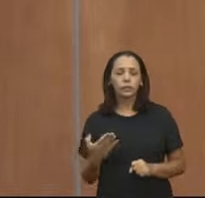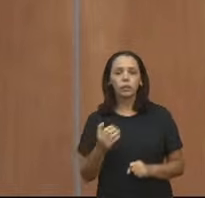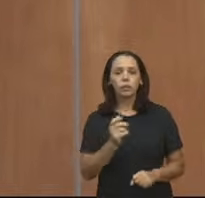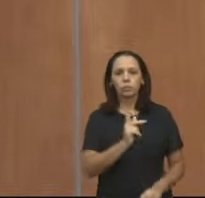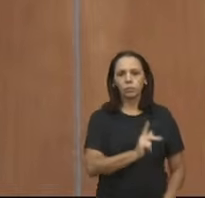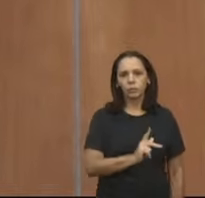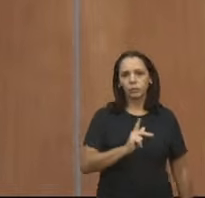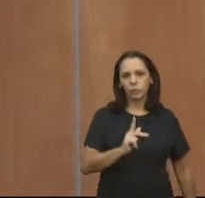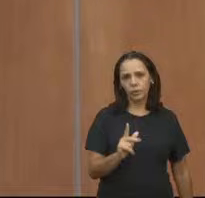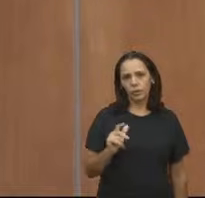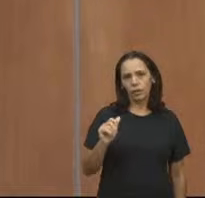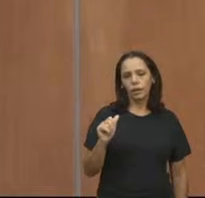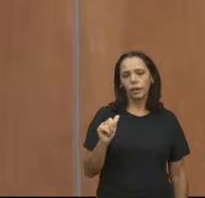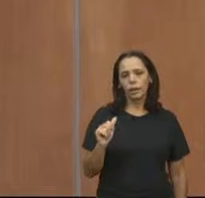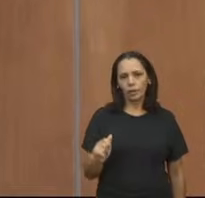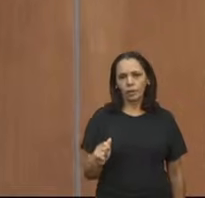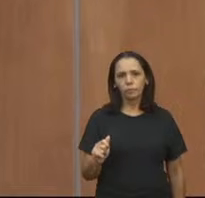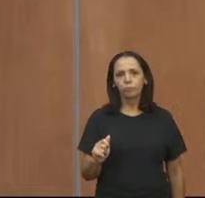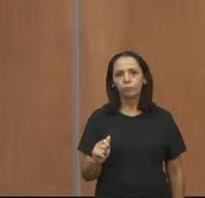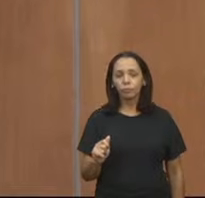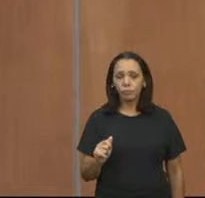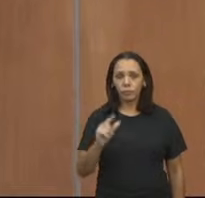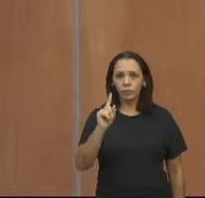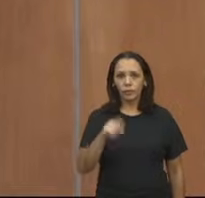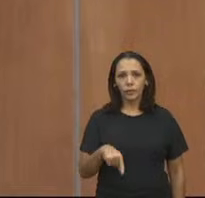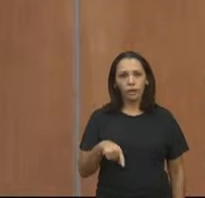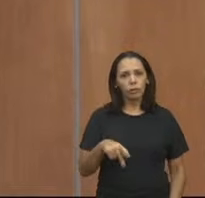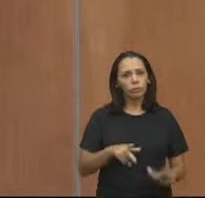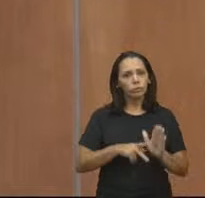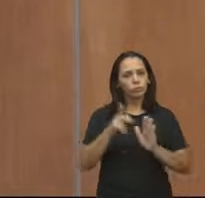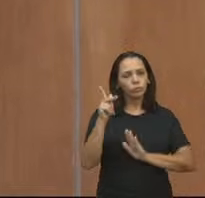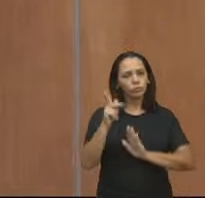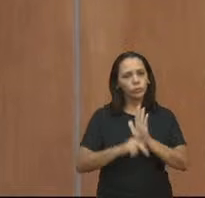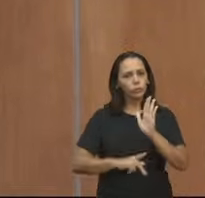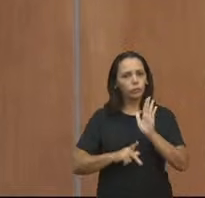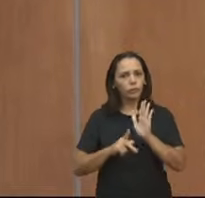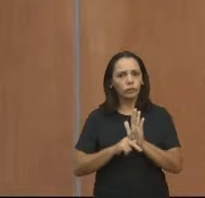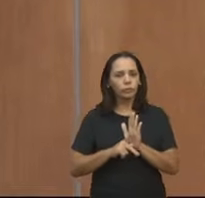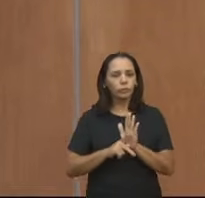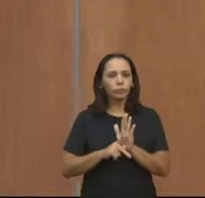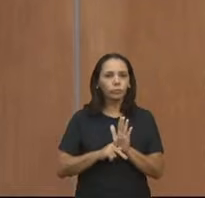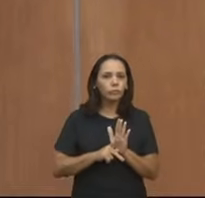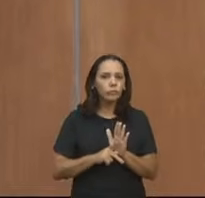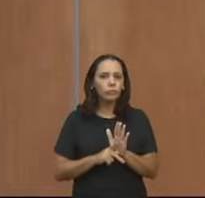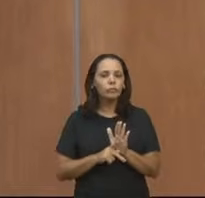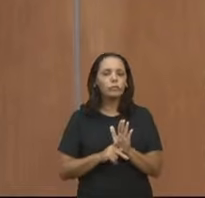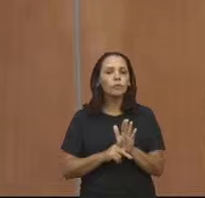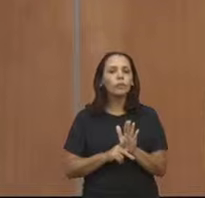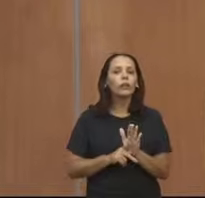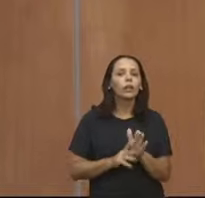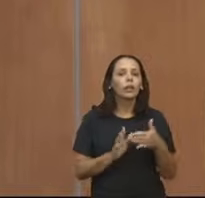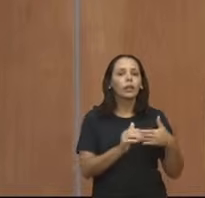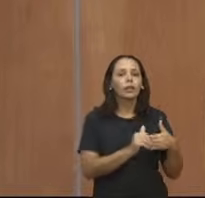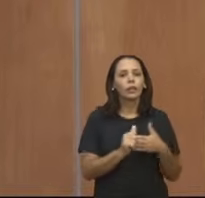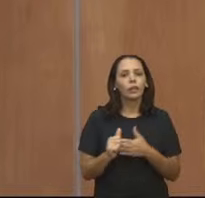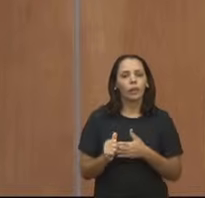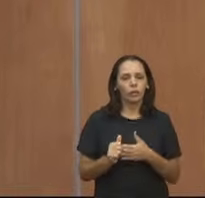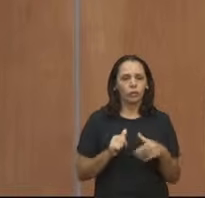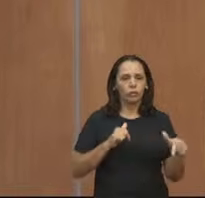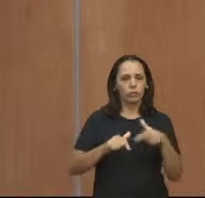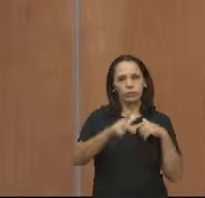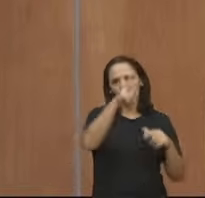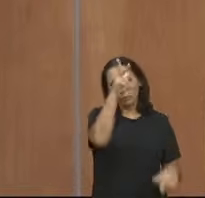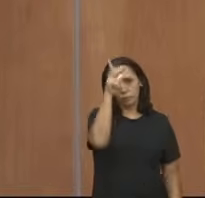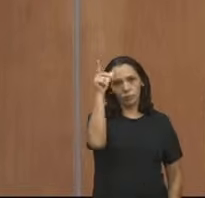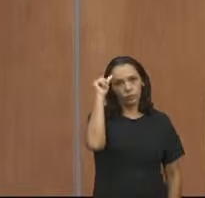é o Plano Plurianual, ele é uma peça que vai nortear as ações da Prefeitura